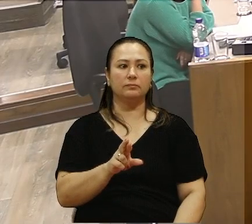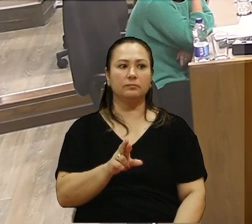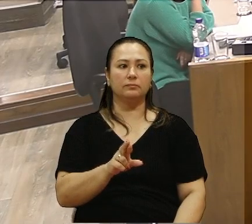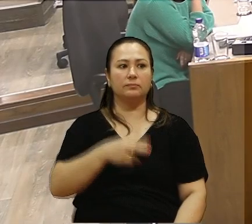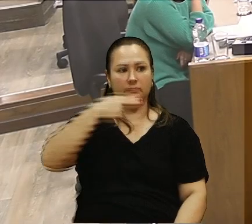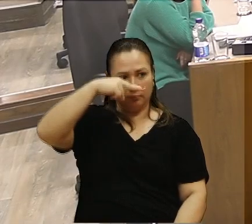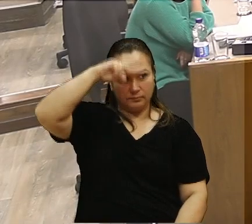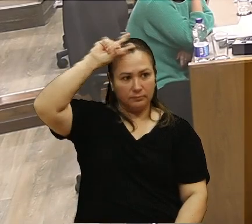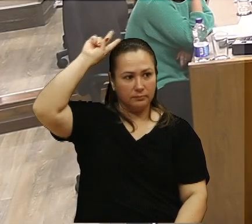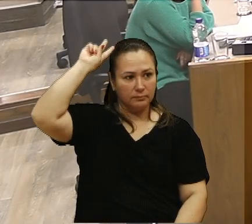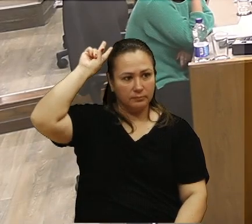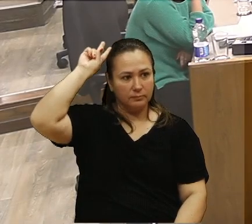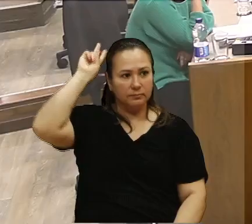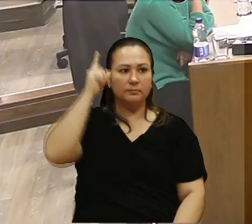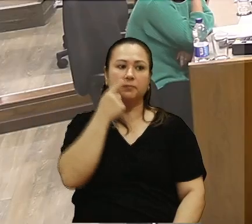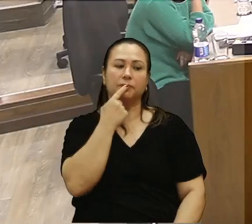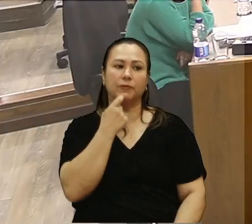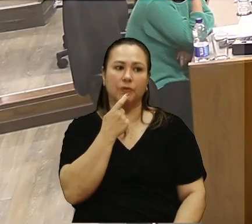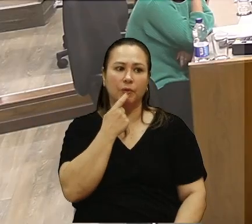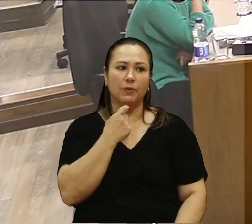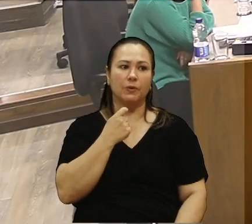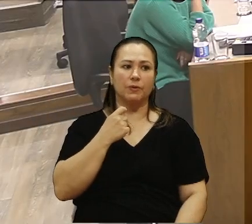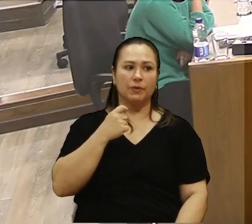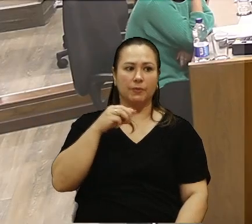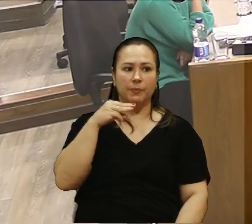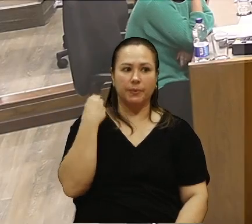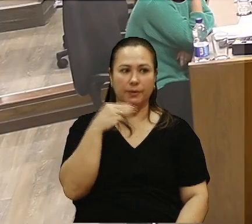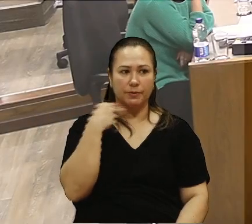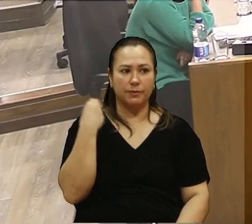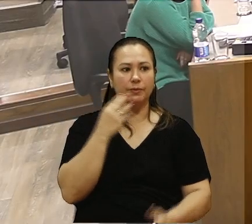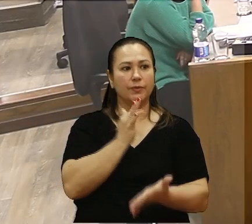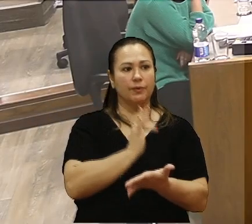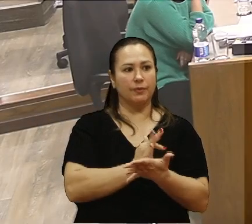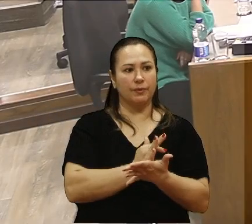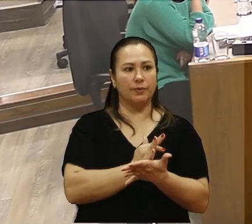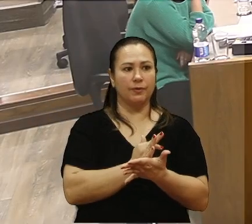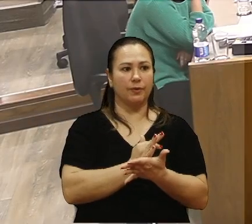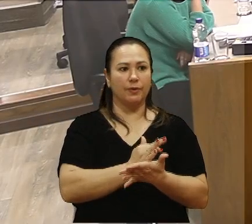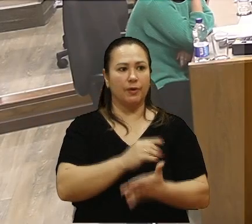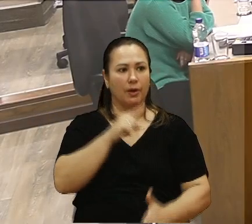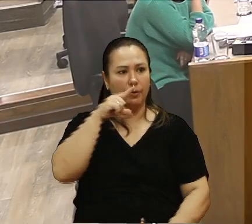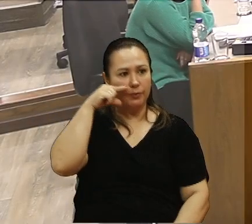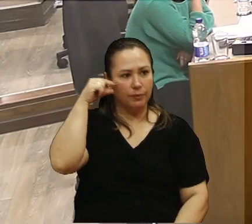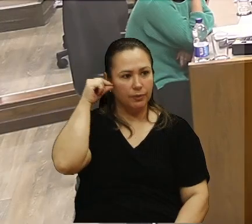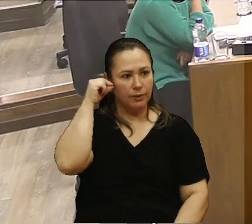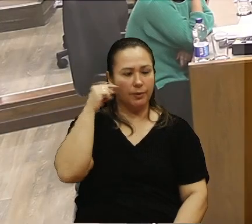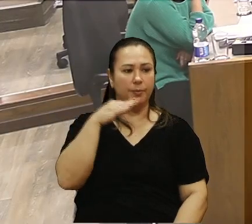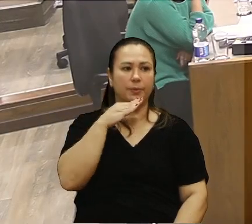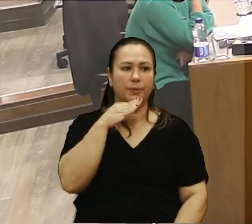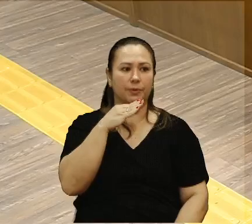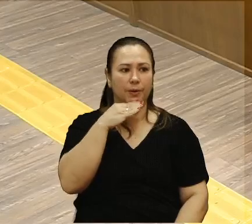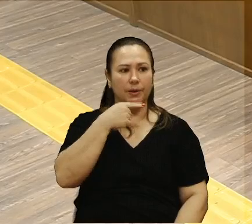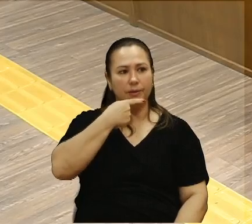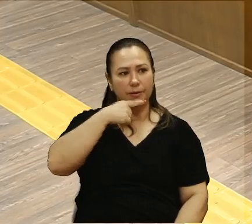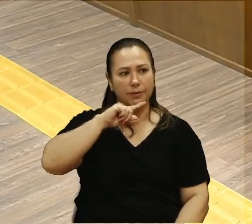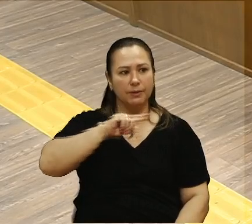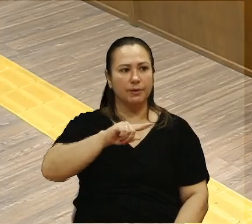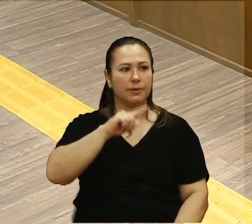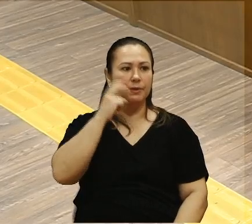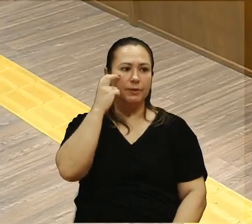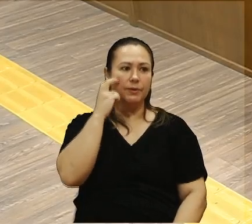Edson da Rosa, Rose Frigeira e Marisol Santos. Ausentes, Aldonei Machado, Bortola, Caleb, Daniel Santos,